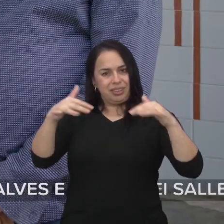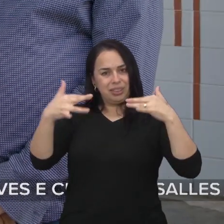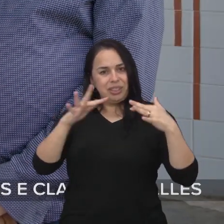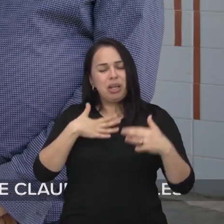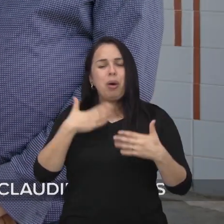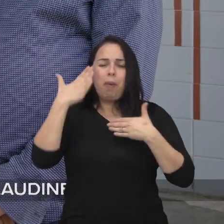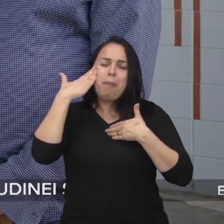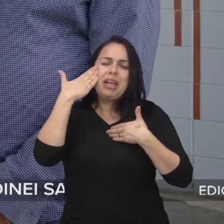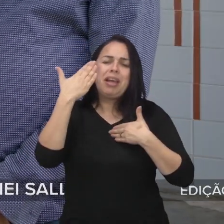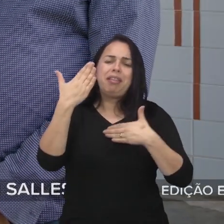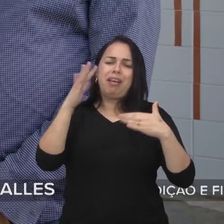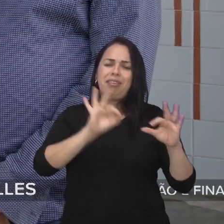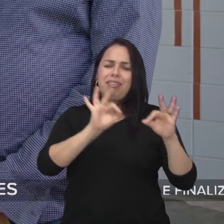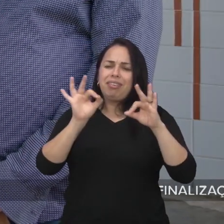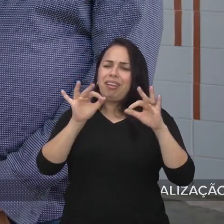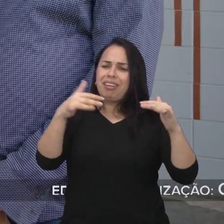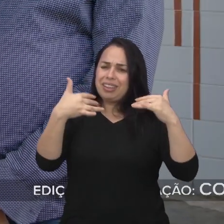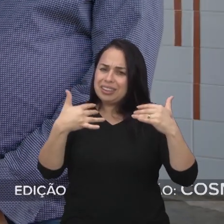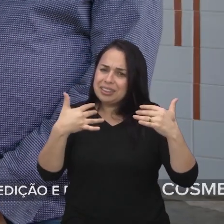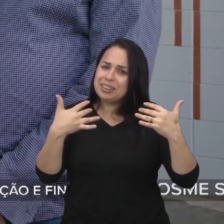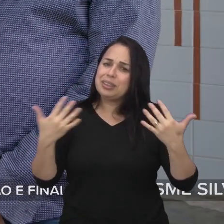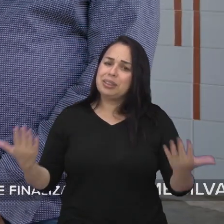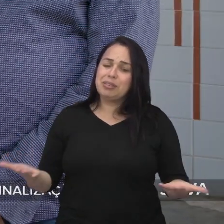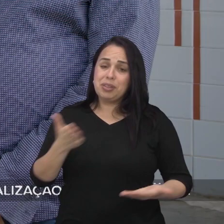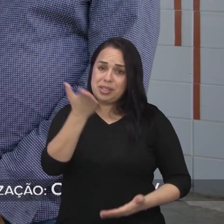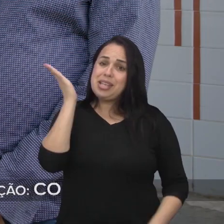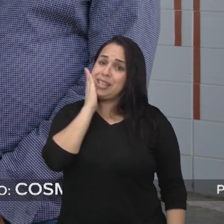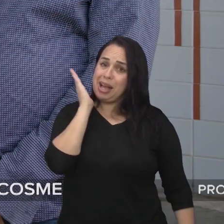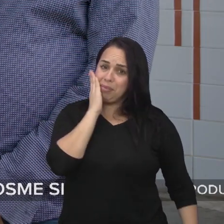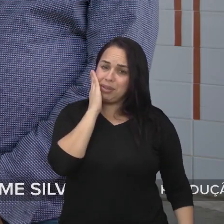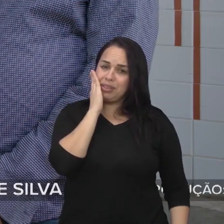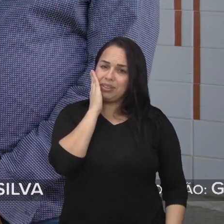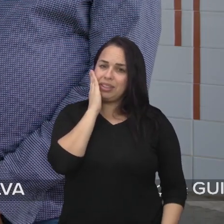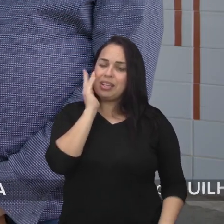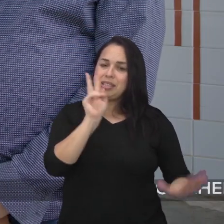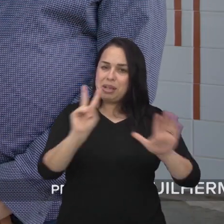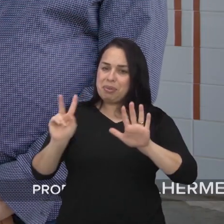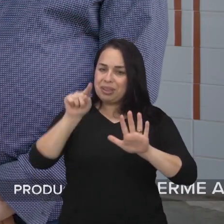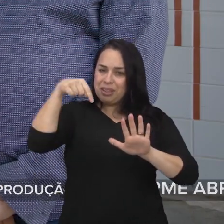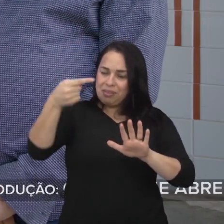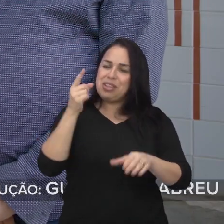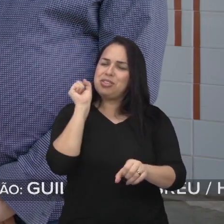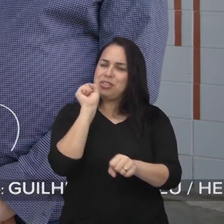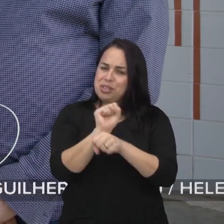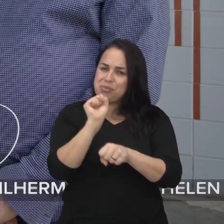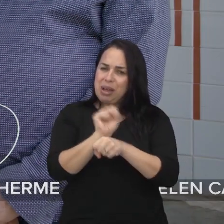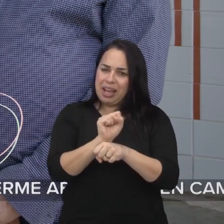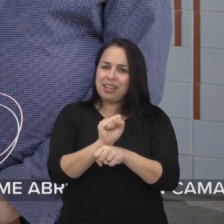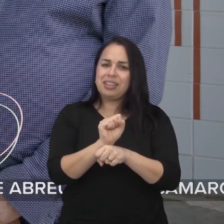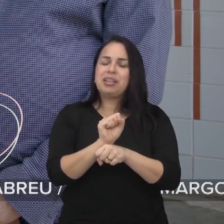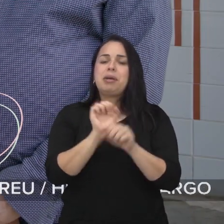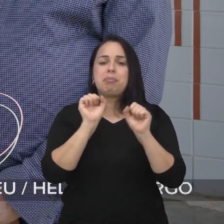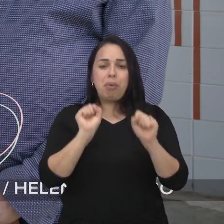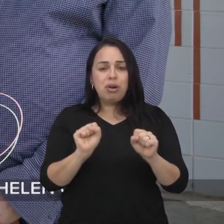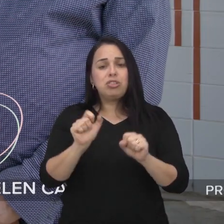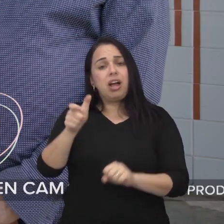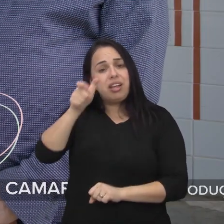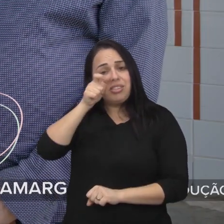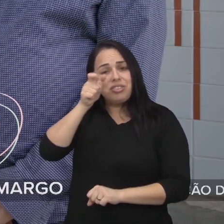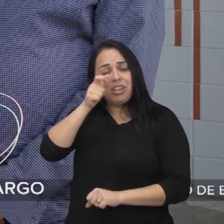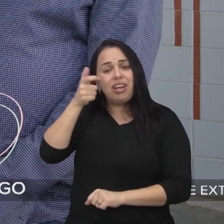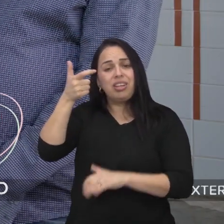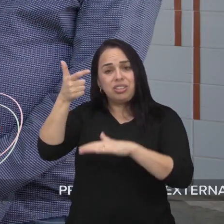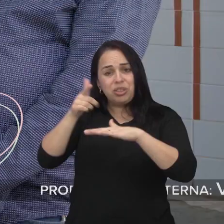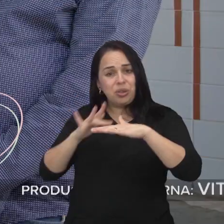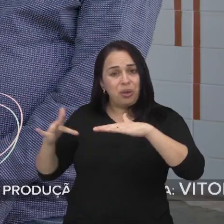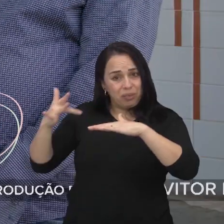pela sua companhia em mais uma Entrevistas. E você já sabe, né? Te espero no nosso próximo programa e até lá você pode nos acompanhar em nossas